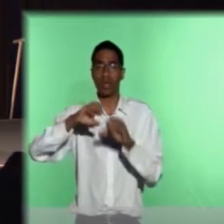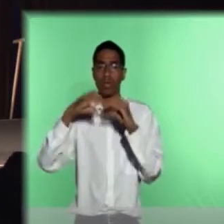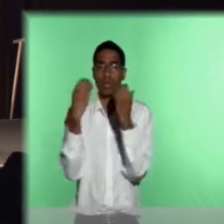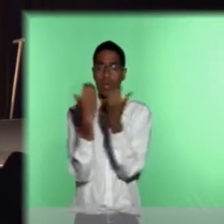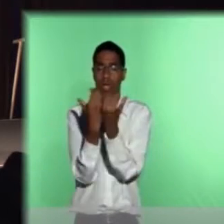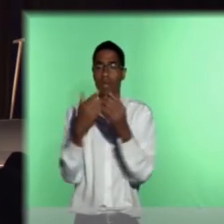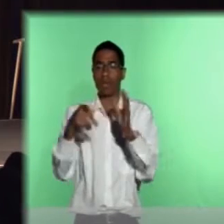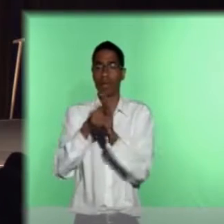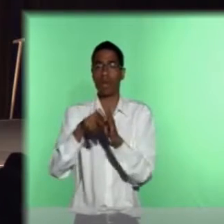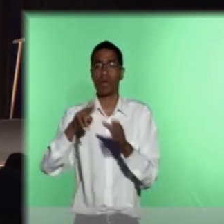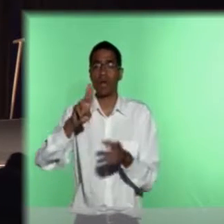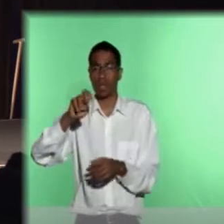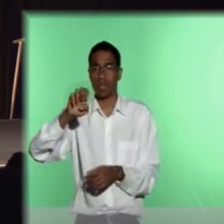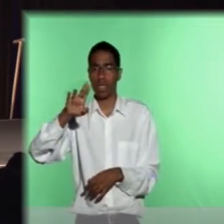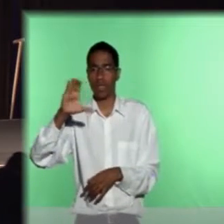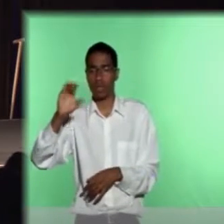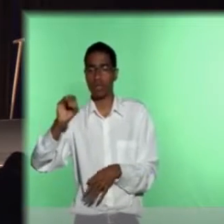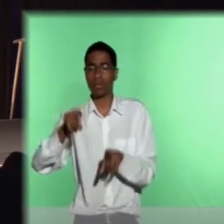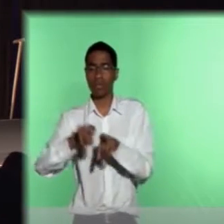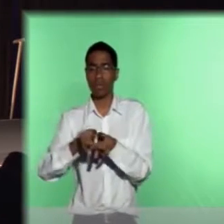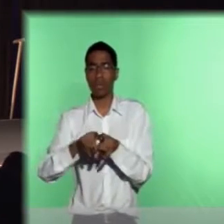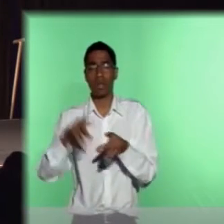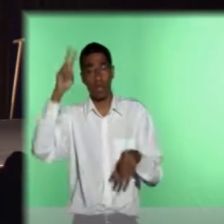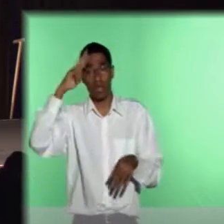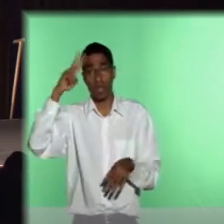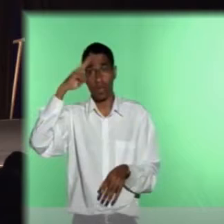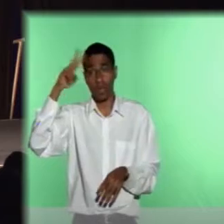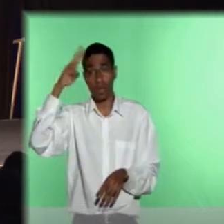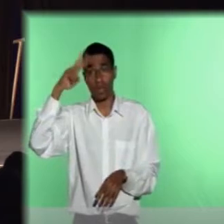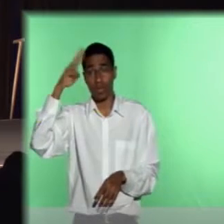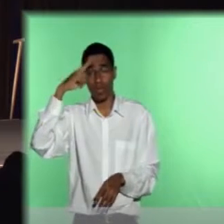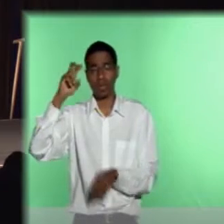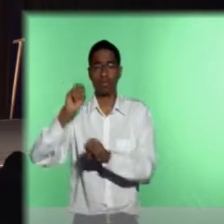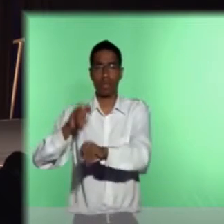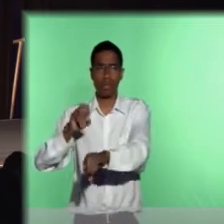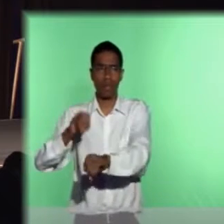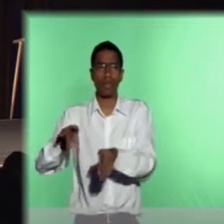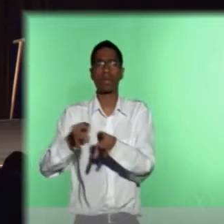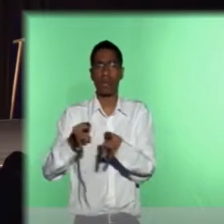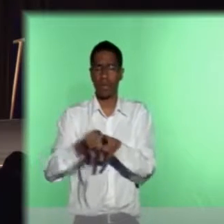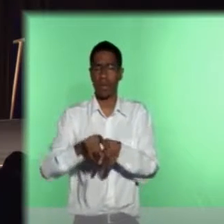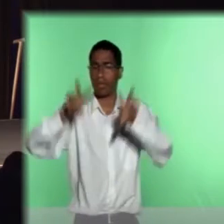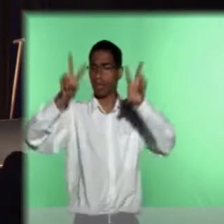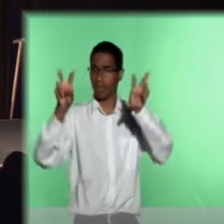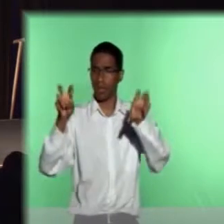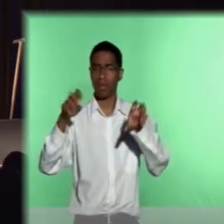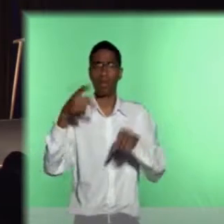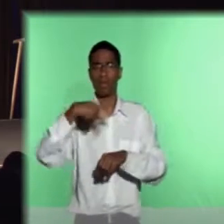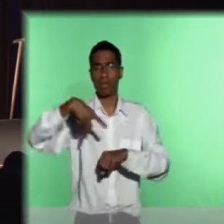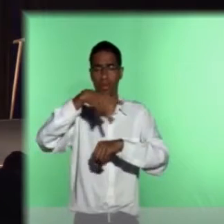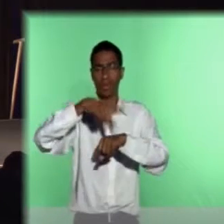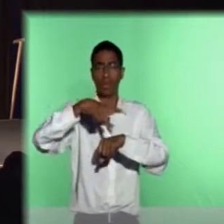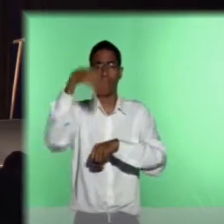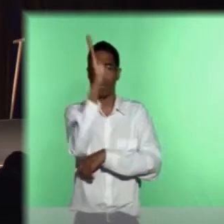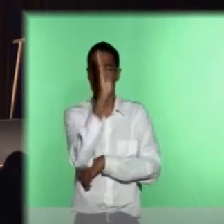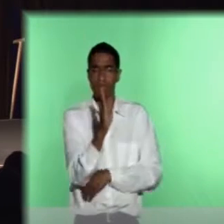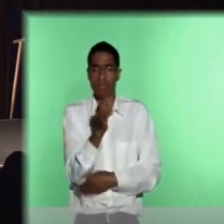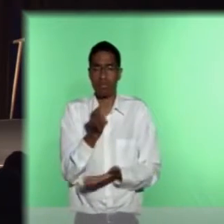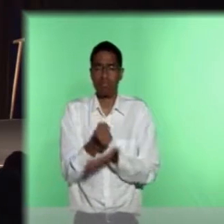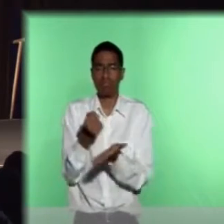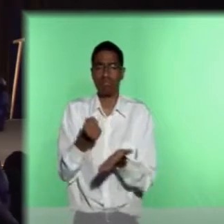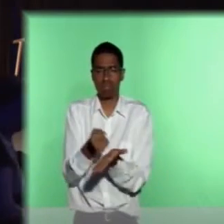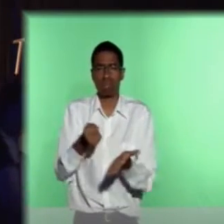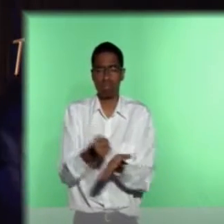infância, levando a preparação para a escola, esse foi o tema, que é um tema que o Brasil colaborou muito, porque nós aqui temos